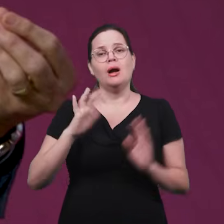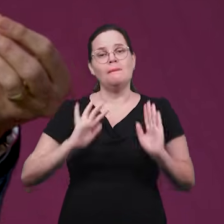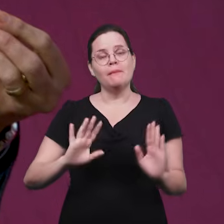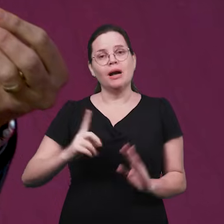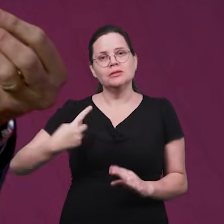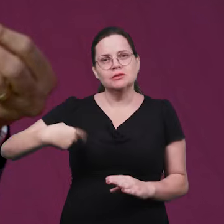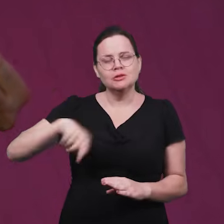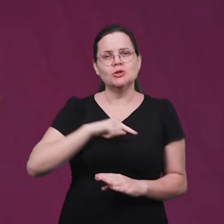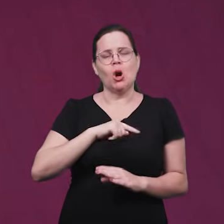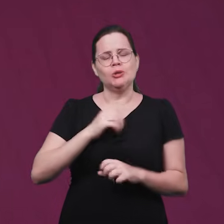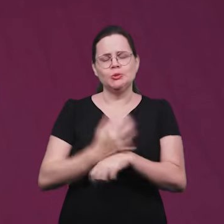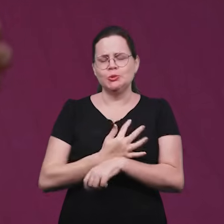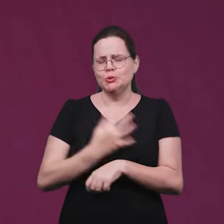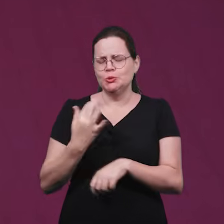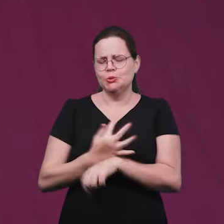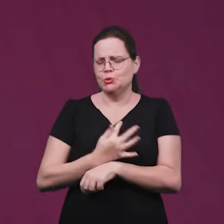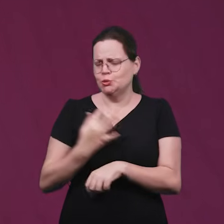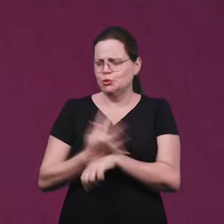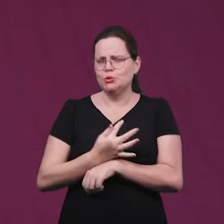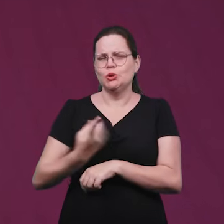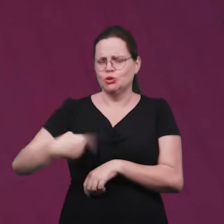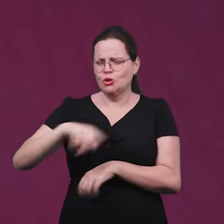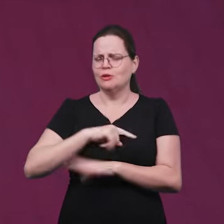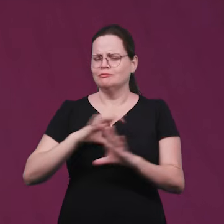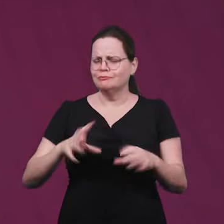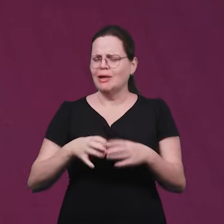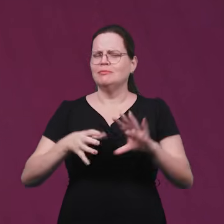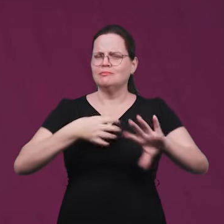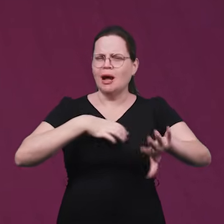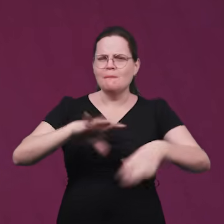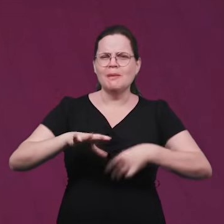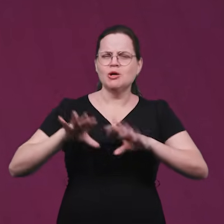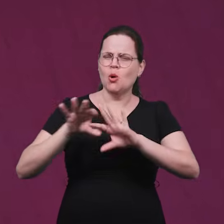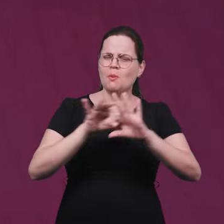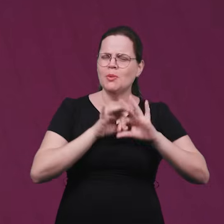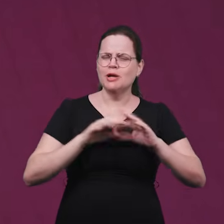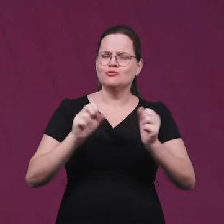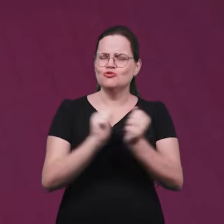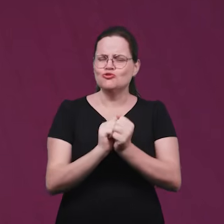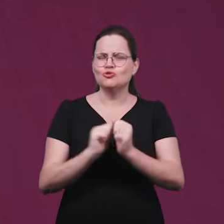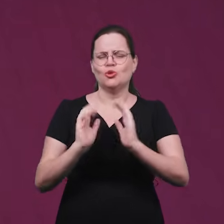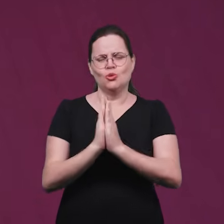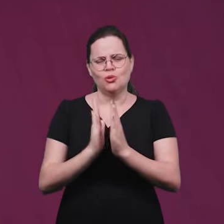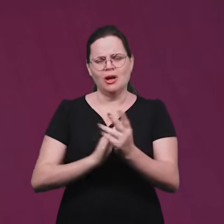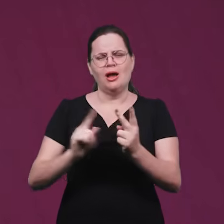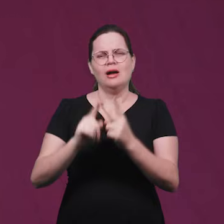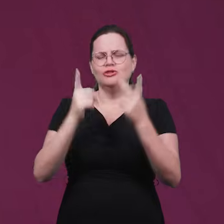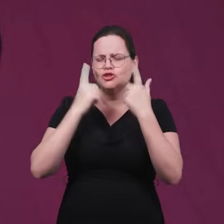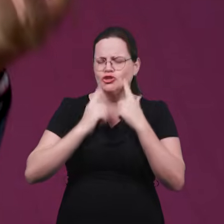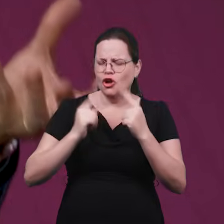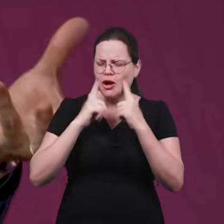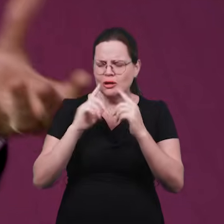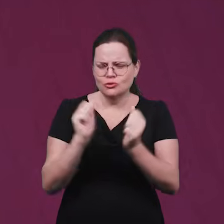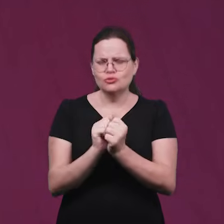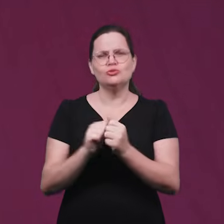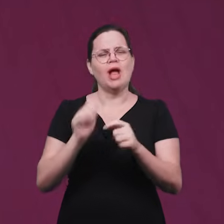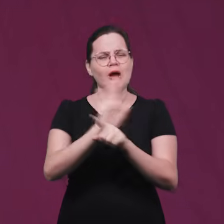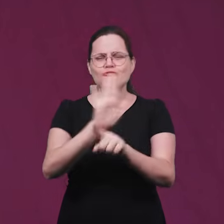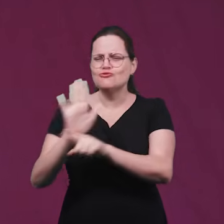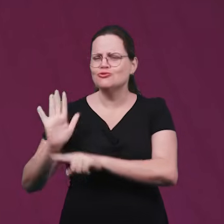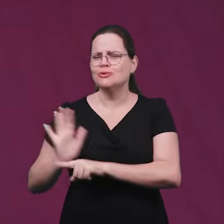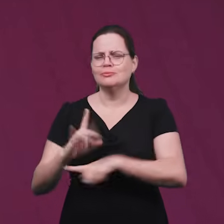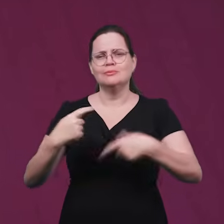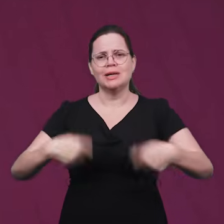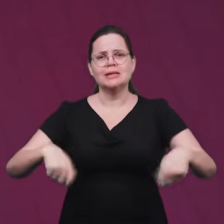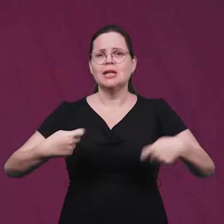estamos prontos a enfrentá-las como corpo de Cristo, como a igreja, na oração, nas providências práticas